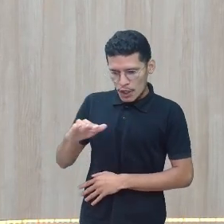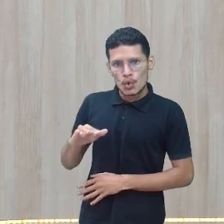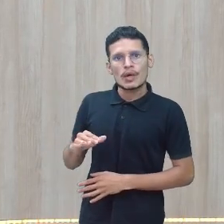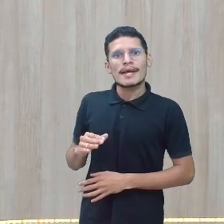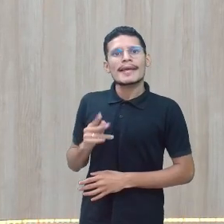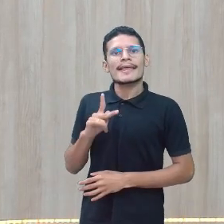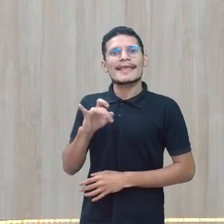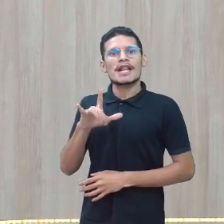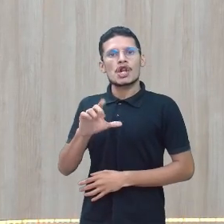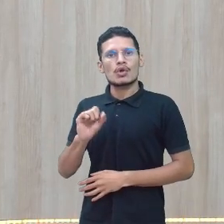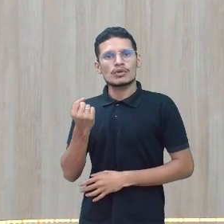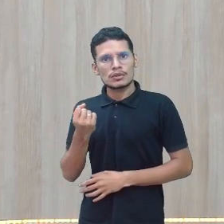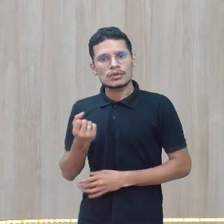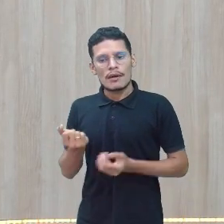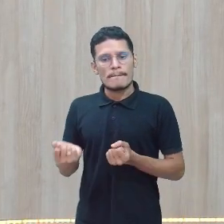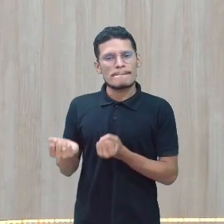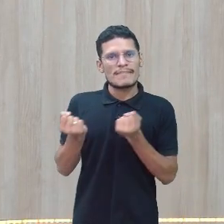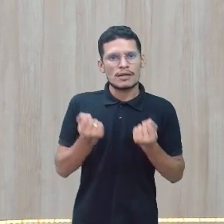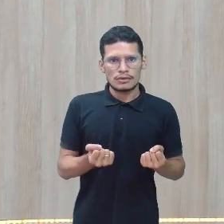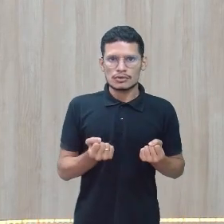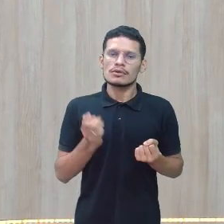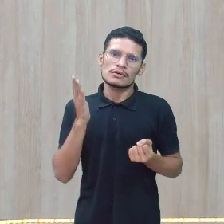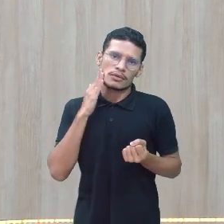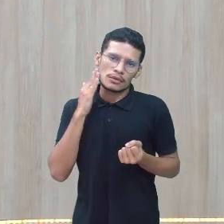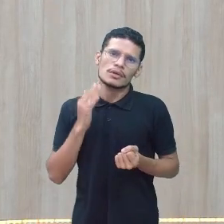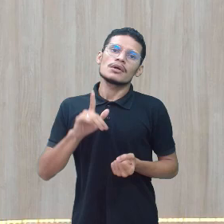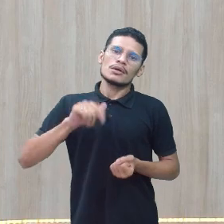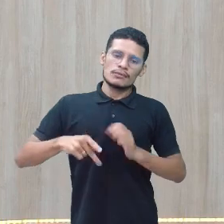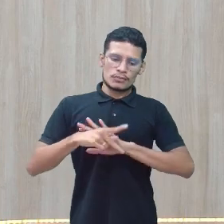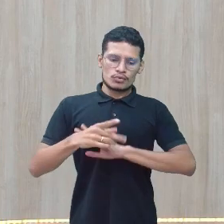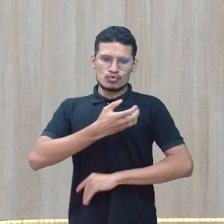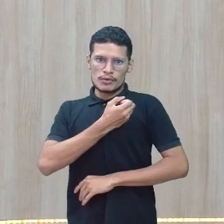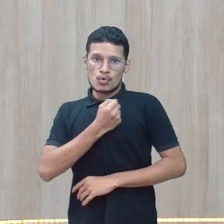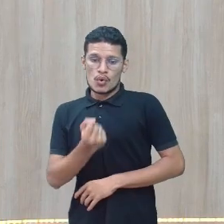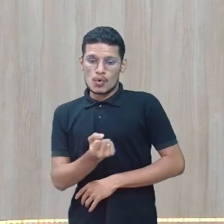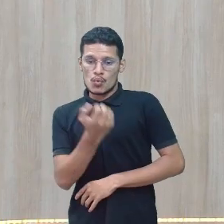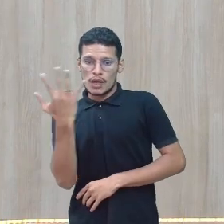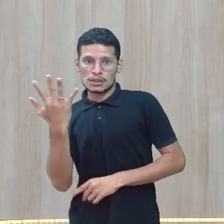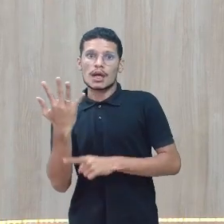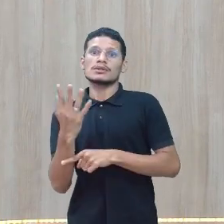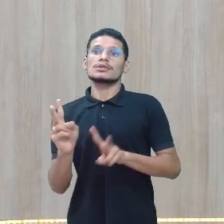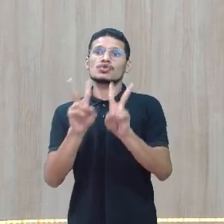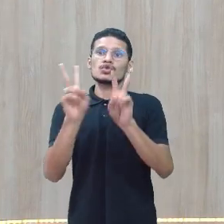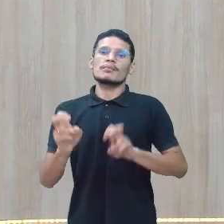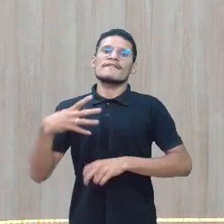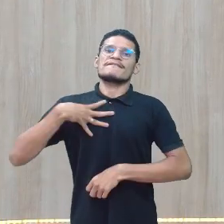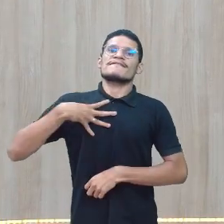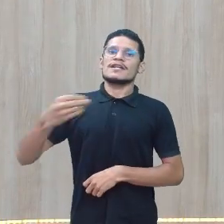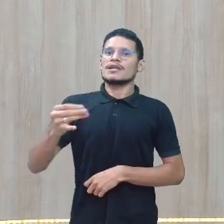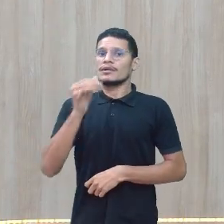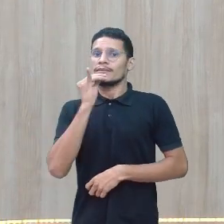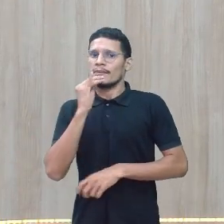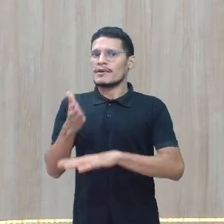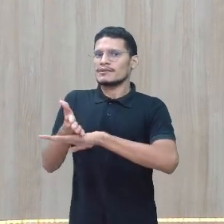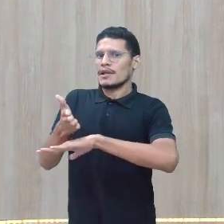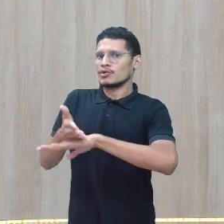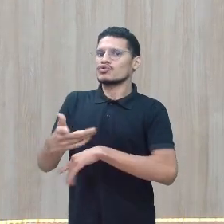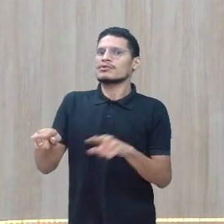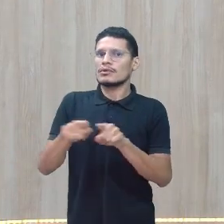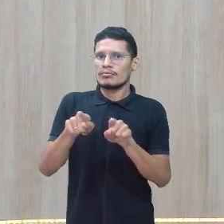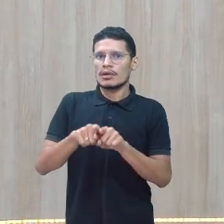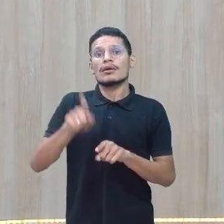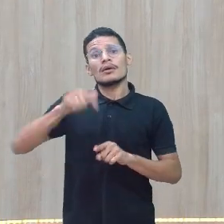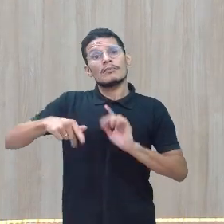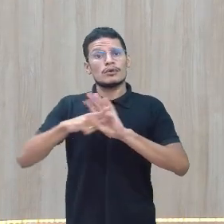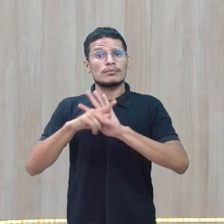coisa. A gente percebe esse número que representa uma quantidade em relação a filhos e acessos, ser uma